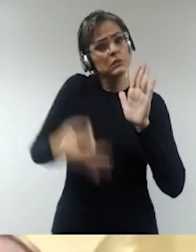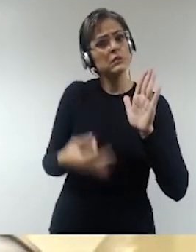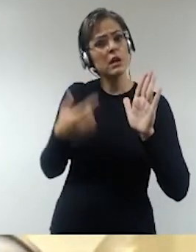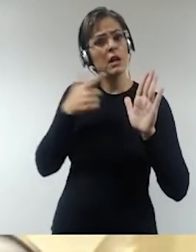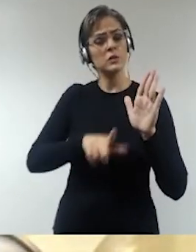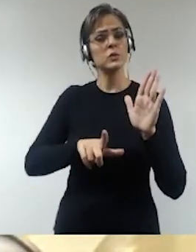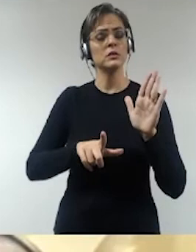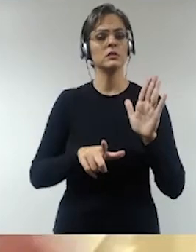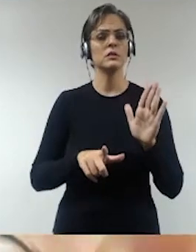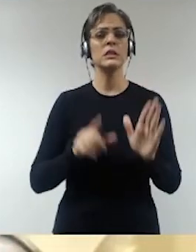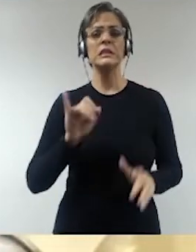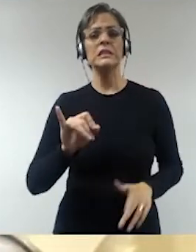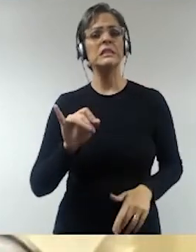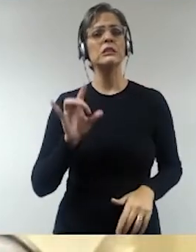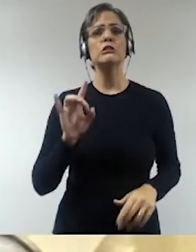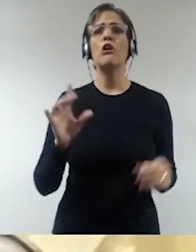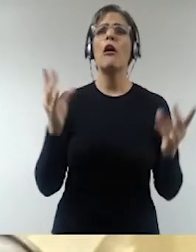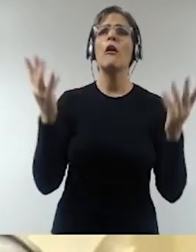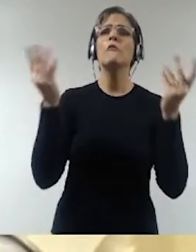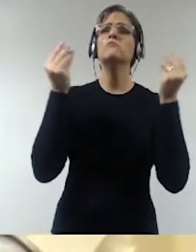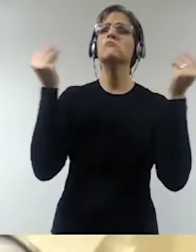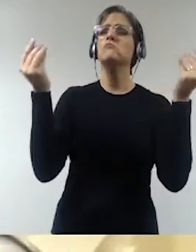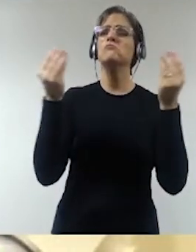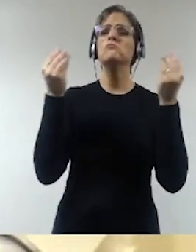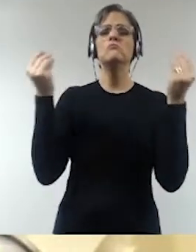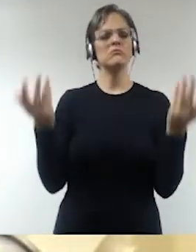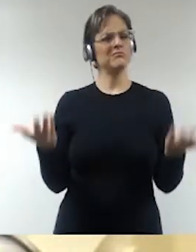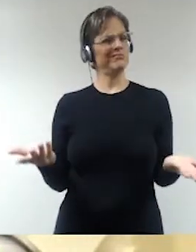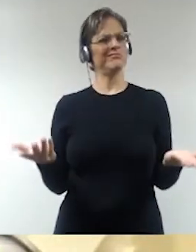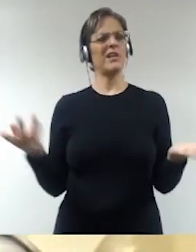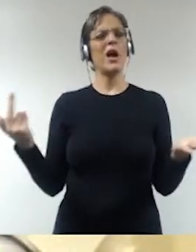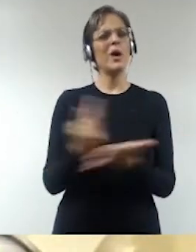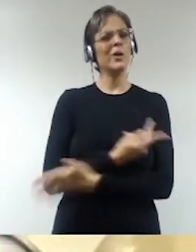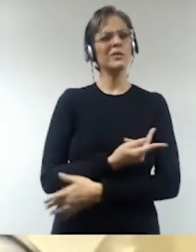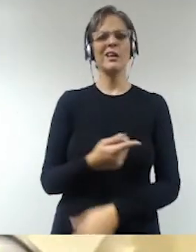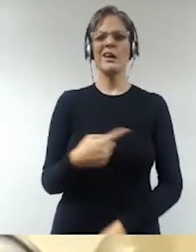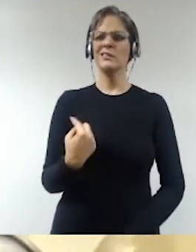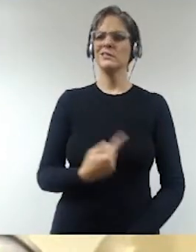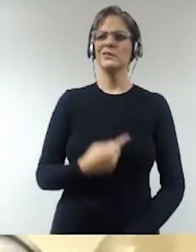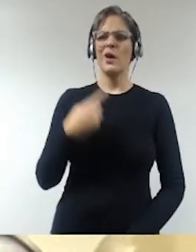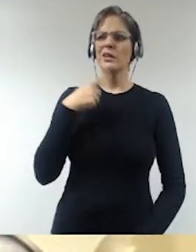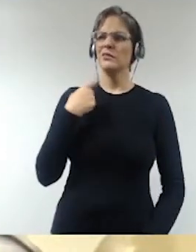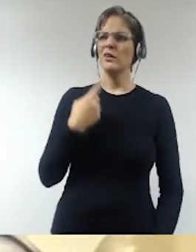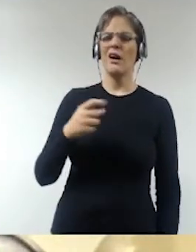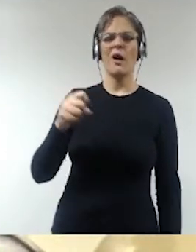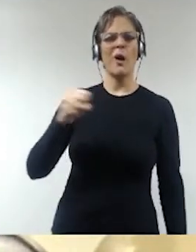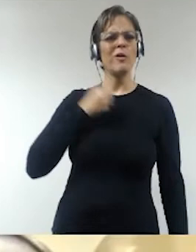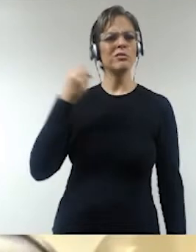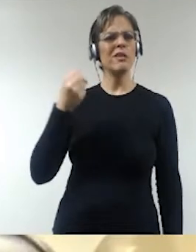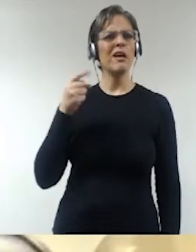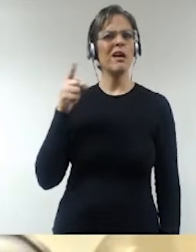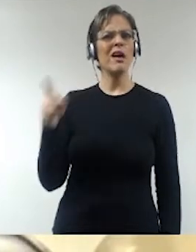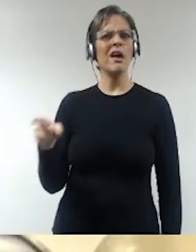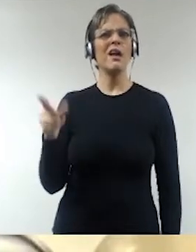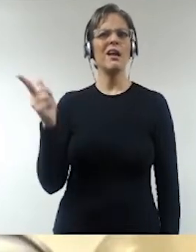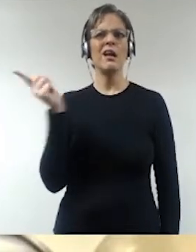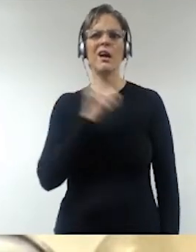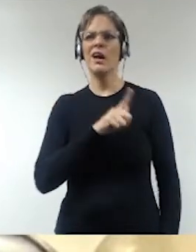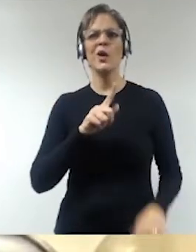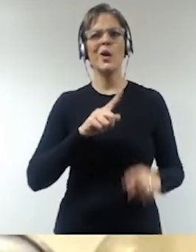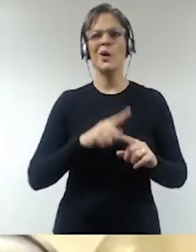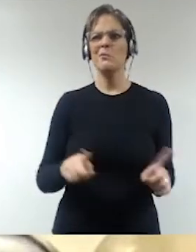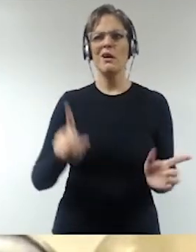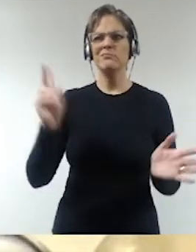única e exclusivamente em valores muito vagos, acontece aquela situação que nós, advogados, odiamos, né? Ganhou, mas não levou, ou